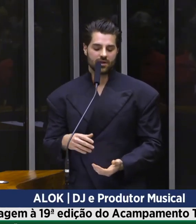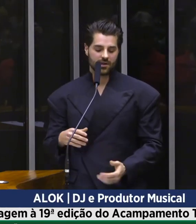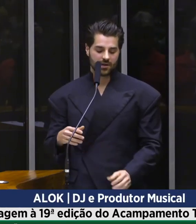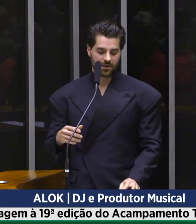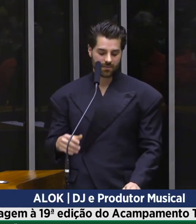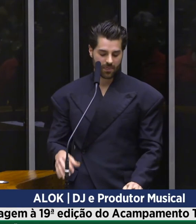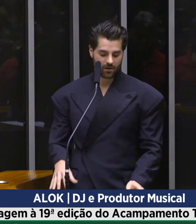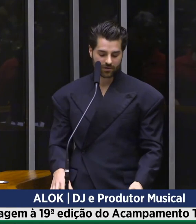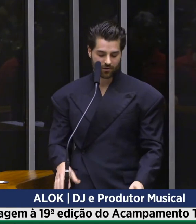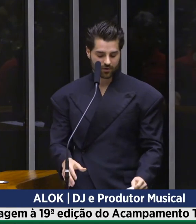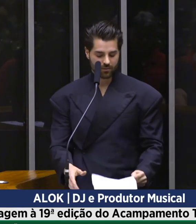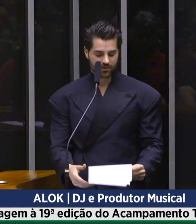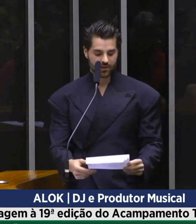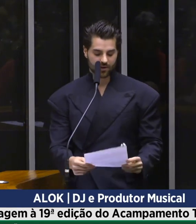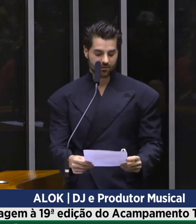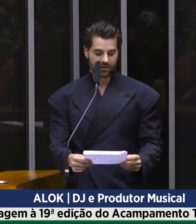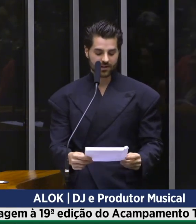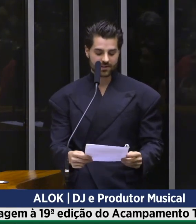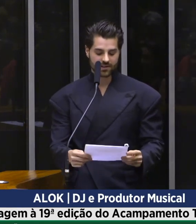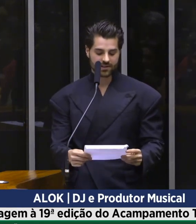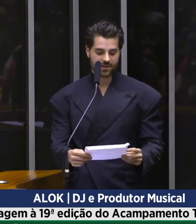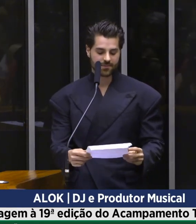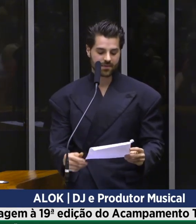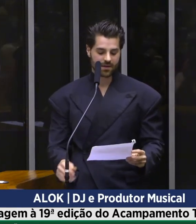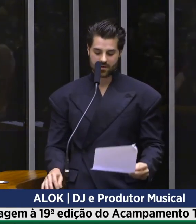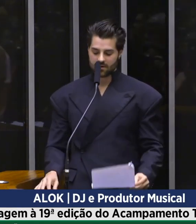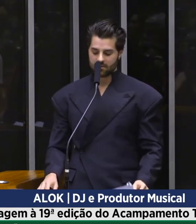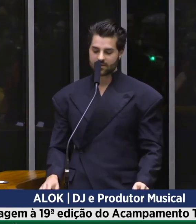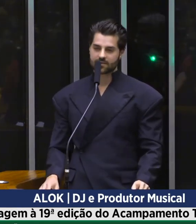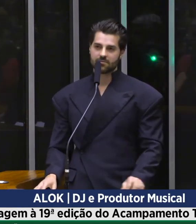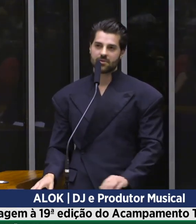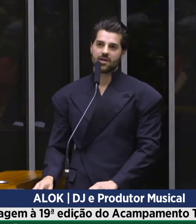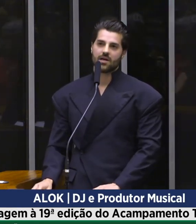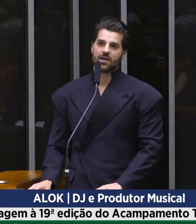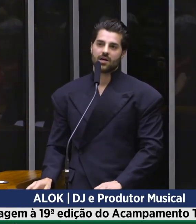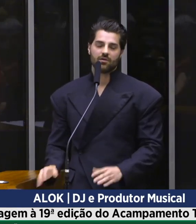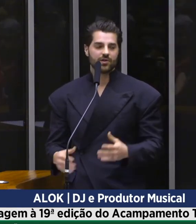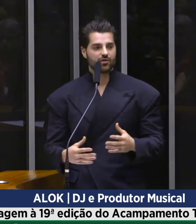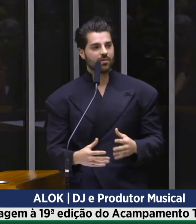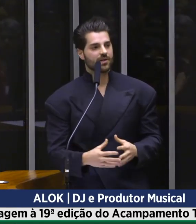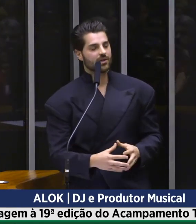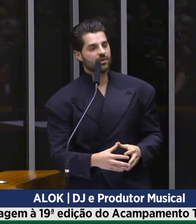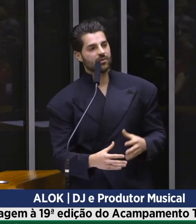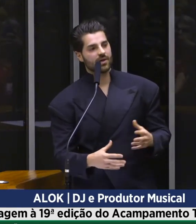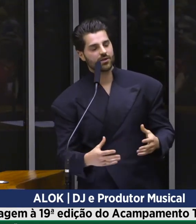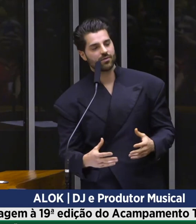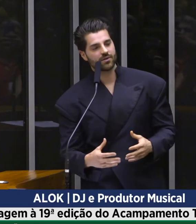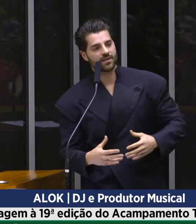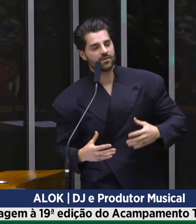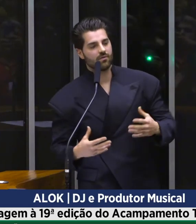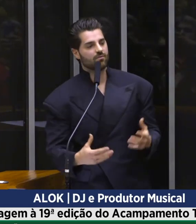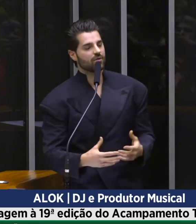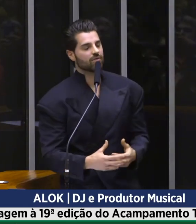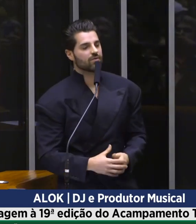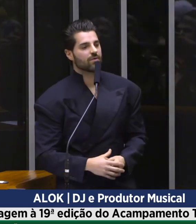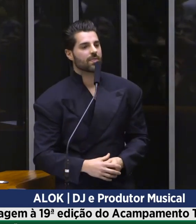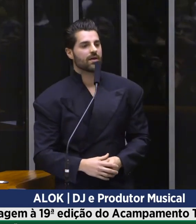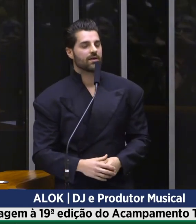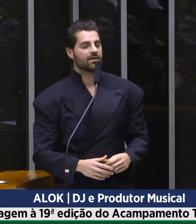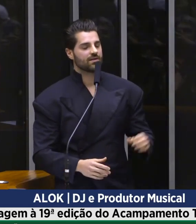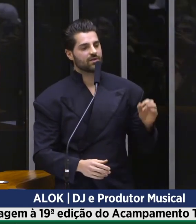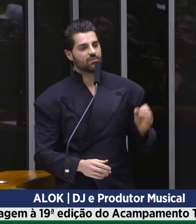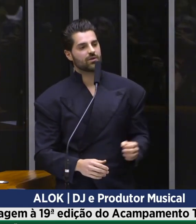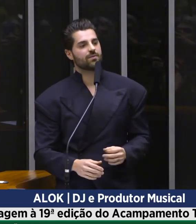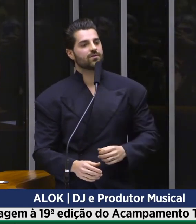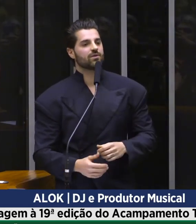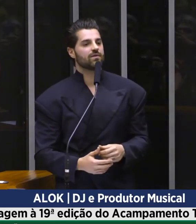E eu notei alguns pontos aqui que eu não queria esquecer, mas eu vejo que o Brasil ele é uma grande potência como produtor